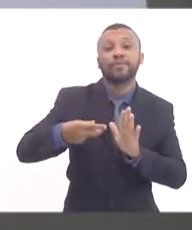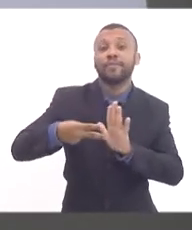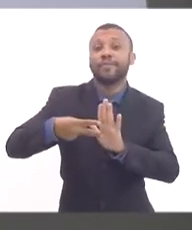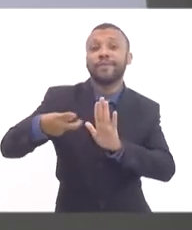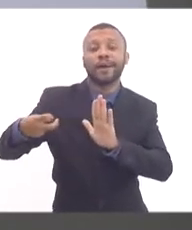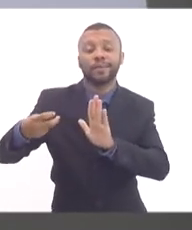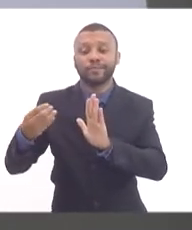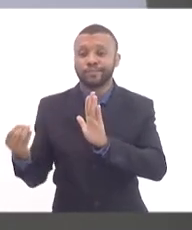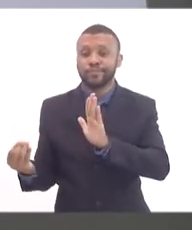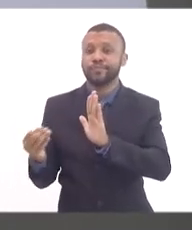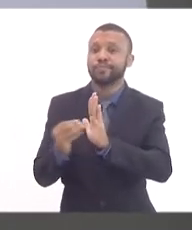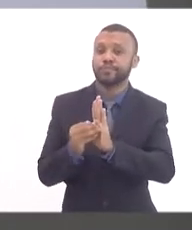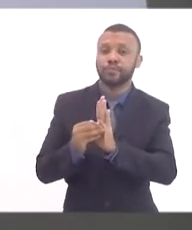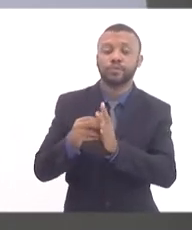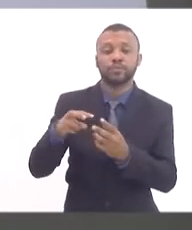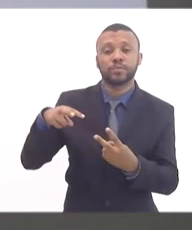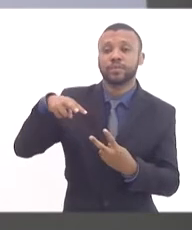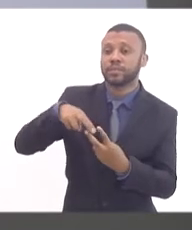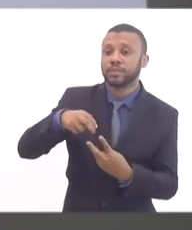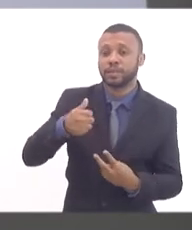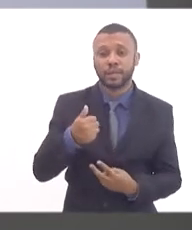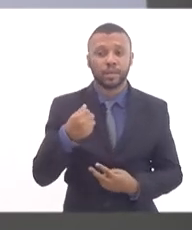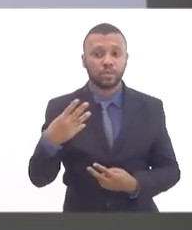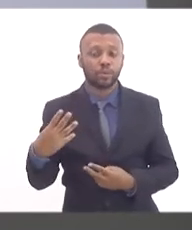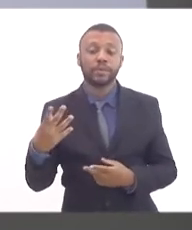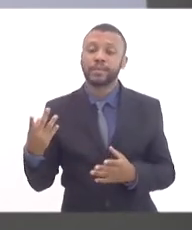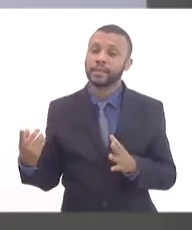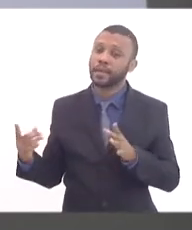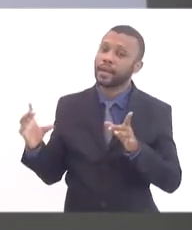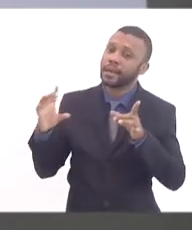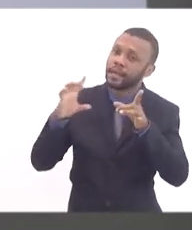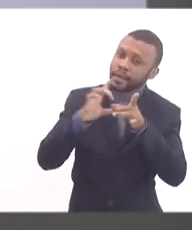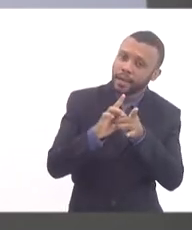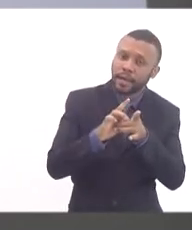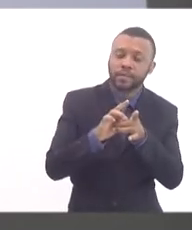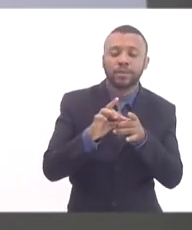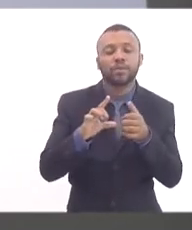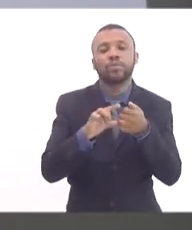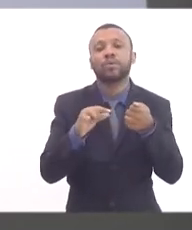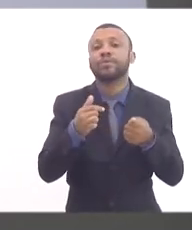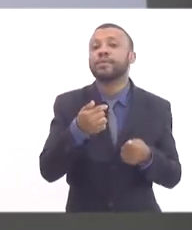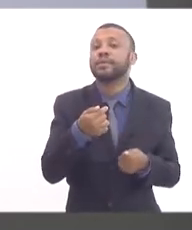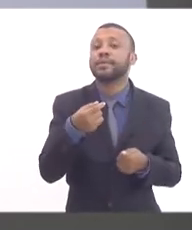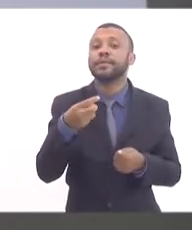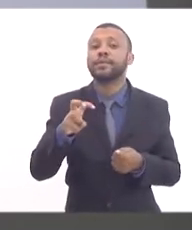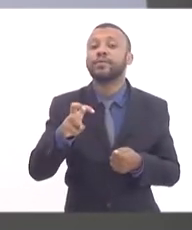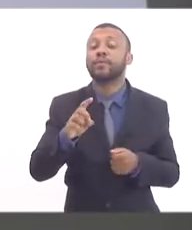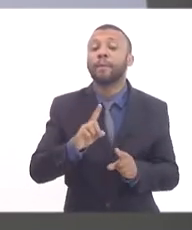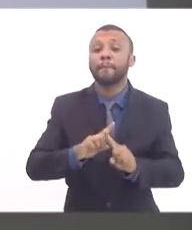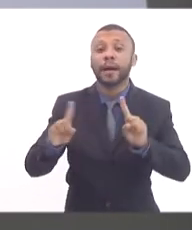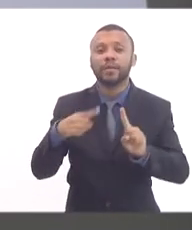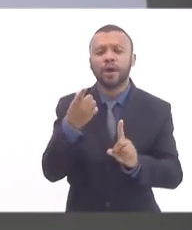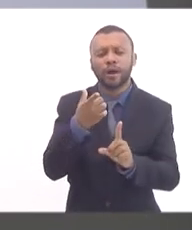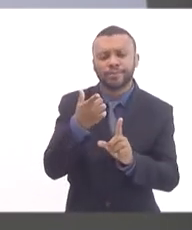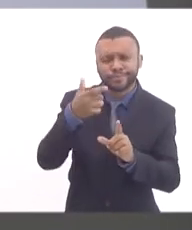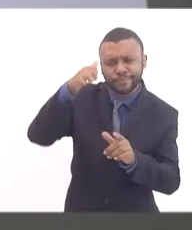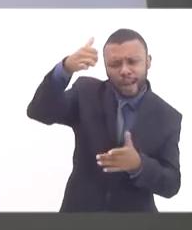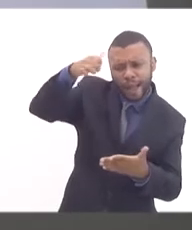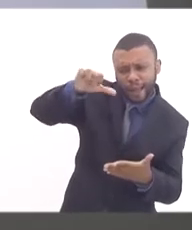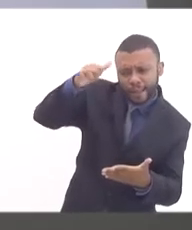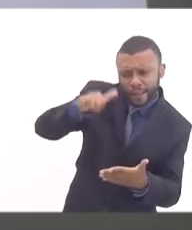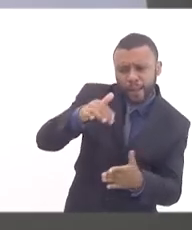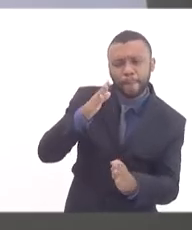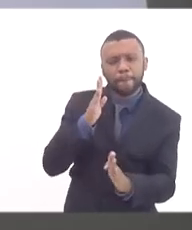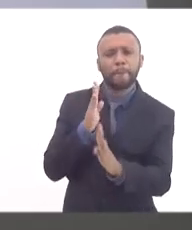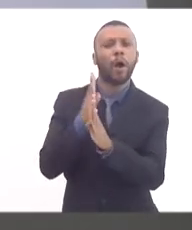inciso e 14 do artigo 75 só que a gente identifica na análise que o